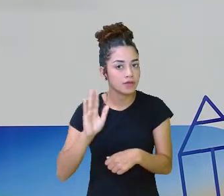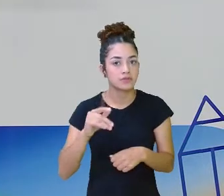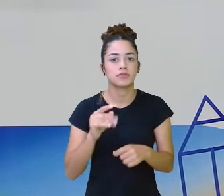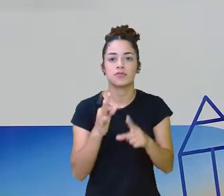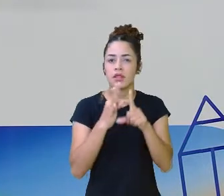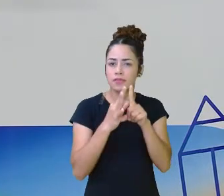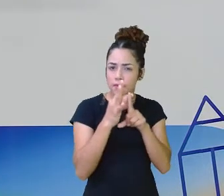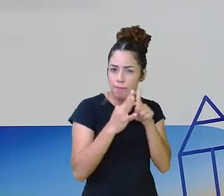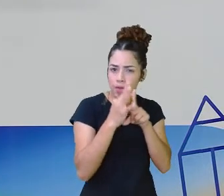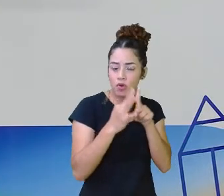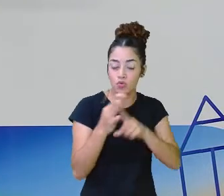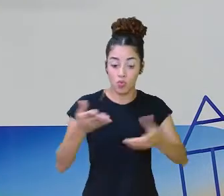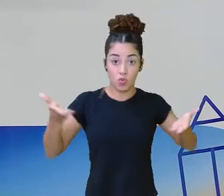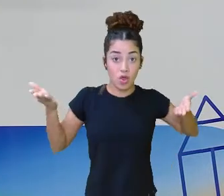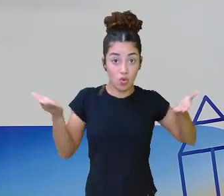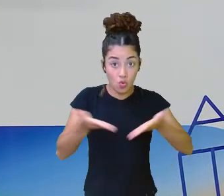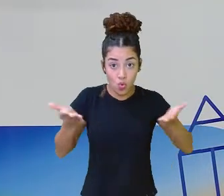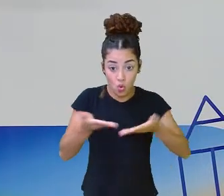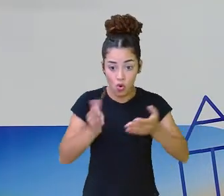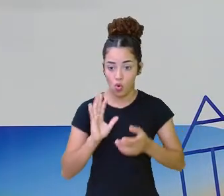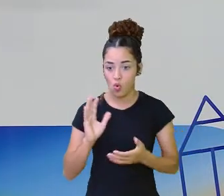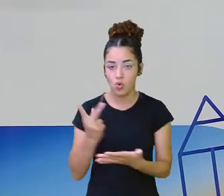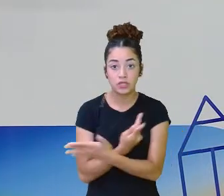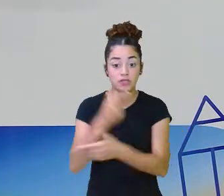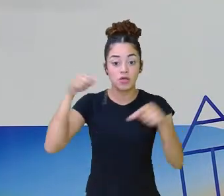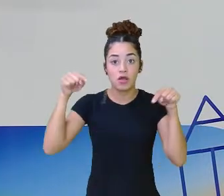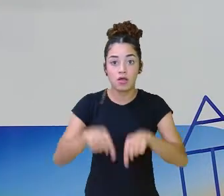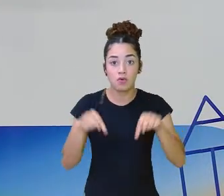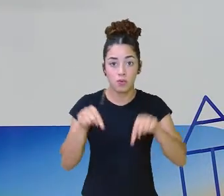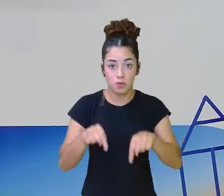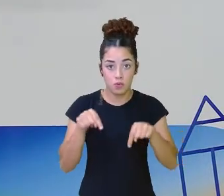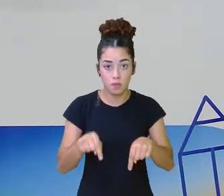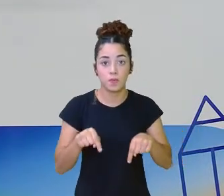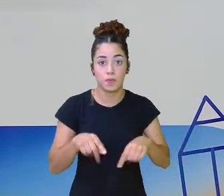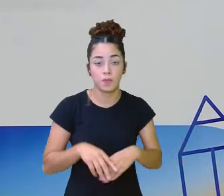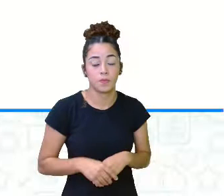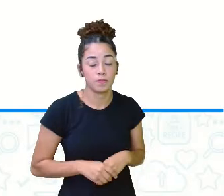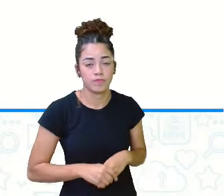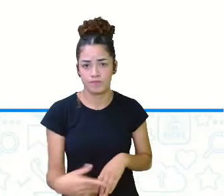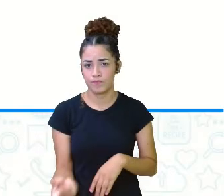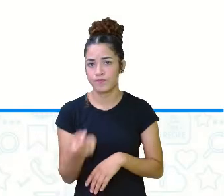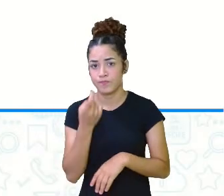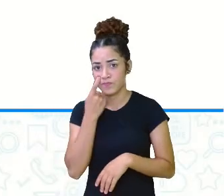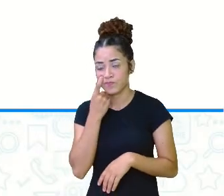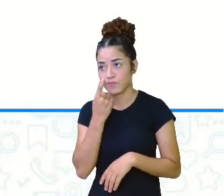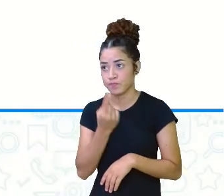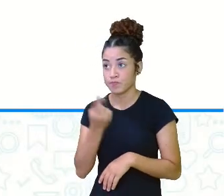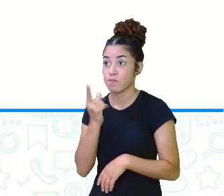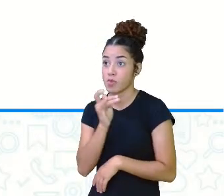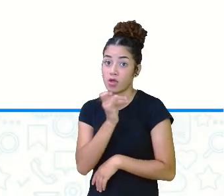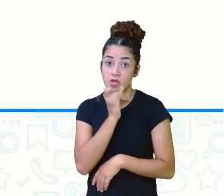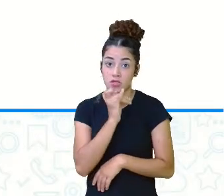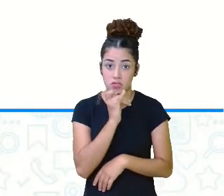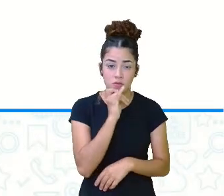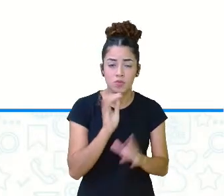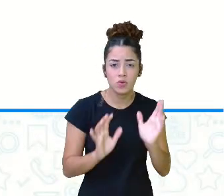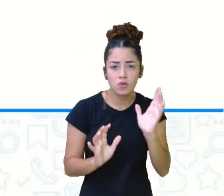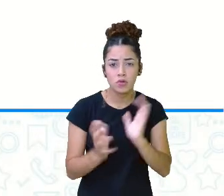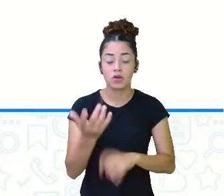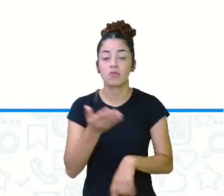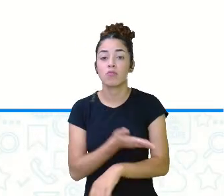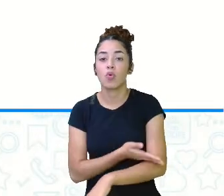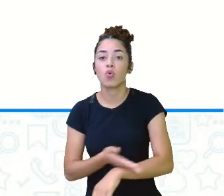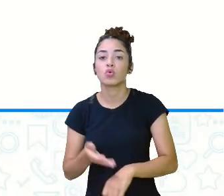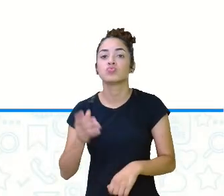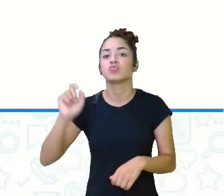de agora, que está acontecendo nesse exato momento, tá certo? E olha só. Exemplo aqui, o clima costuma